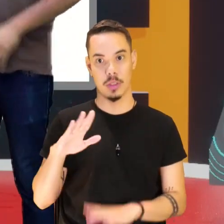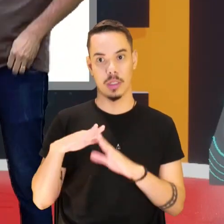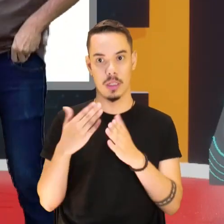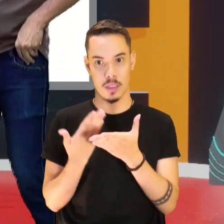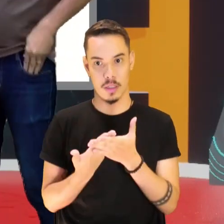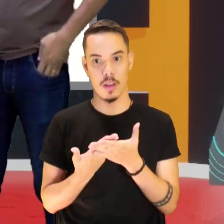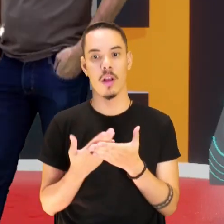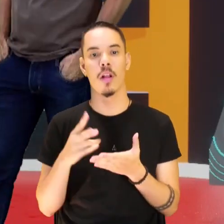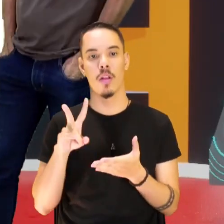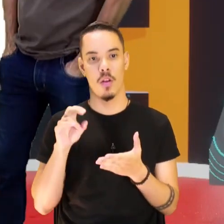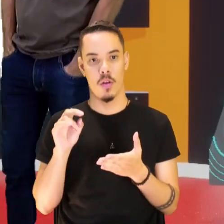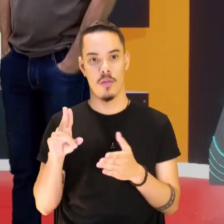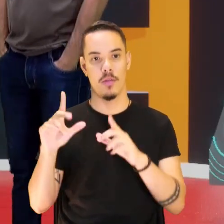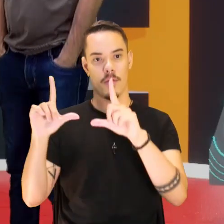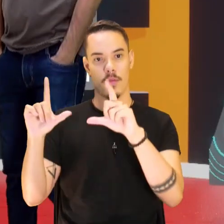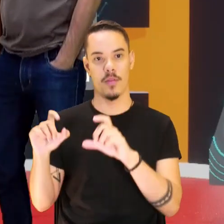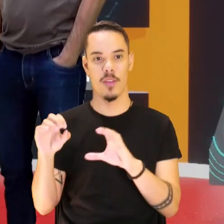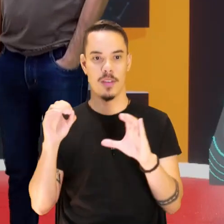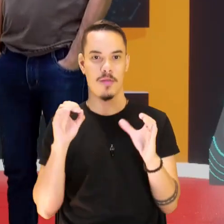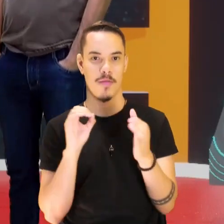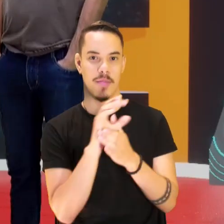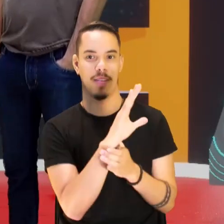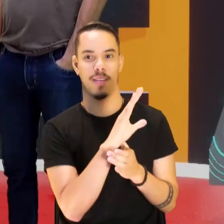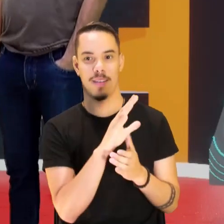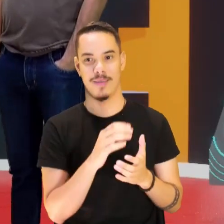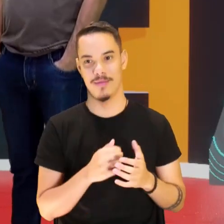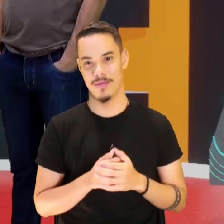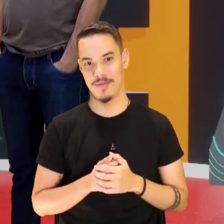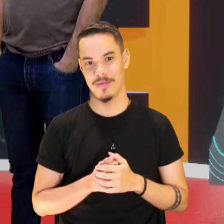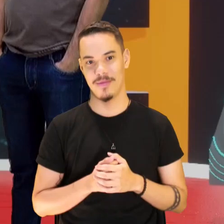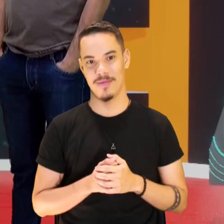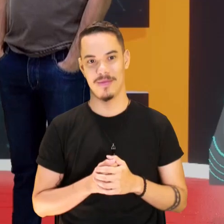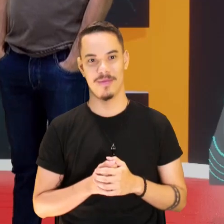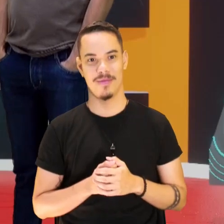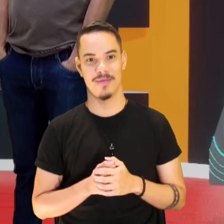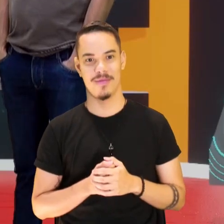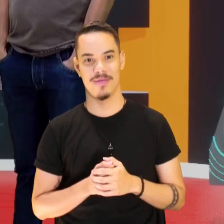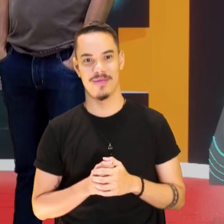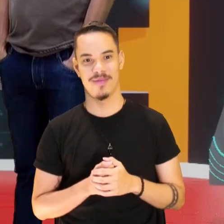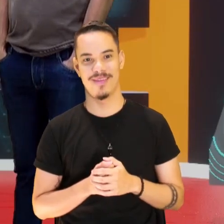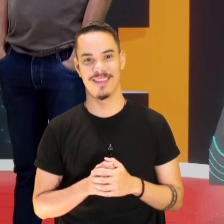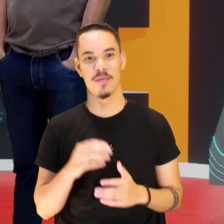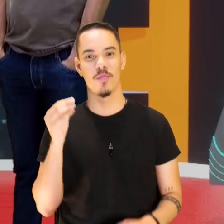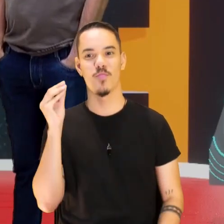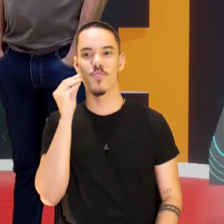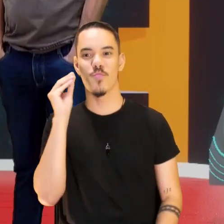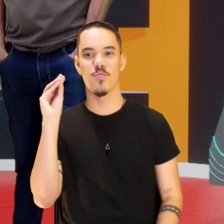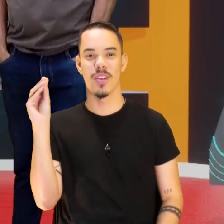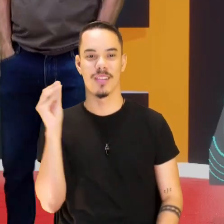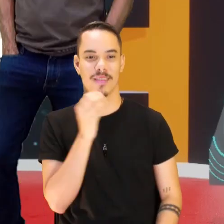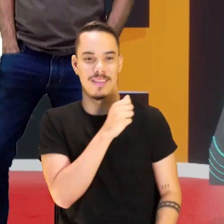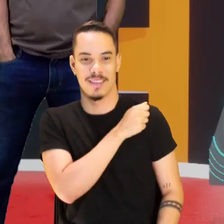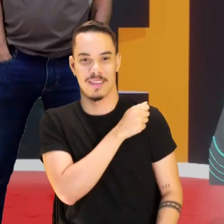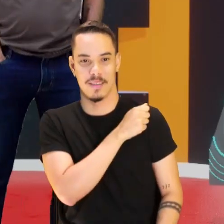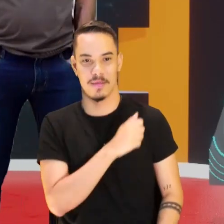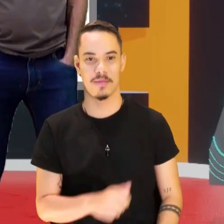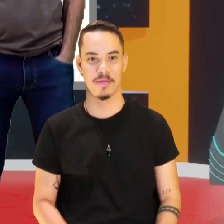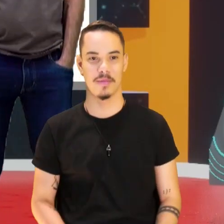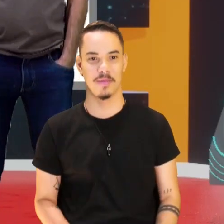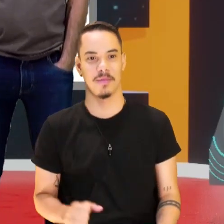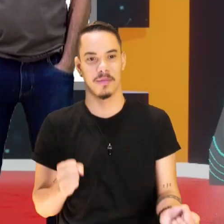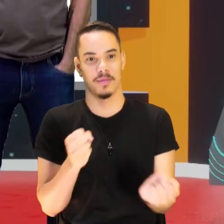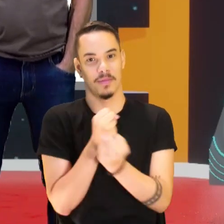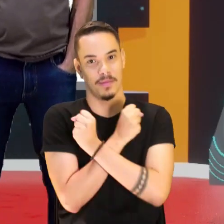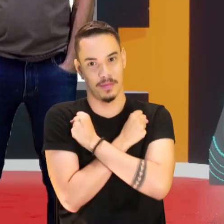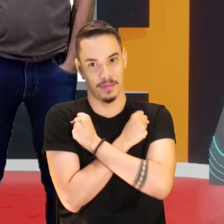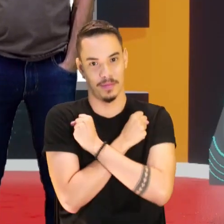tem que mandar para ela depois lá a foto mas a minha aluna gente um